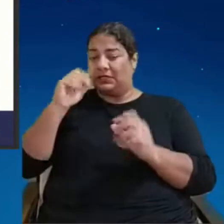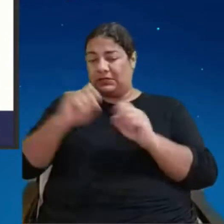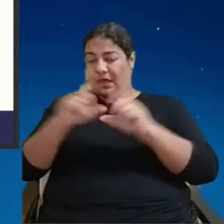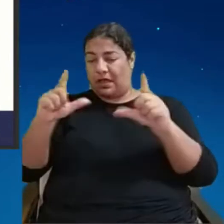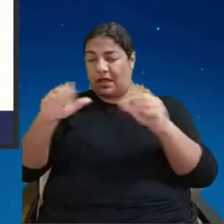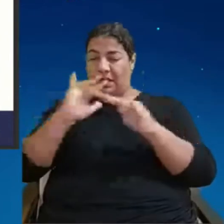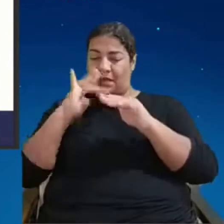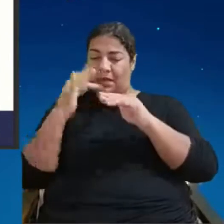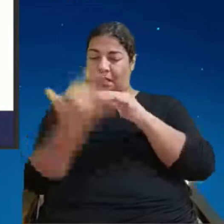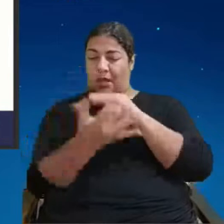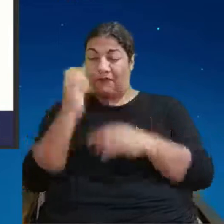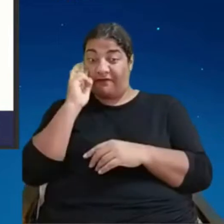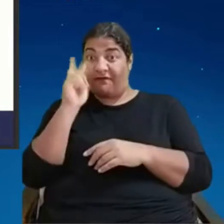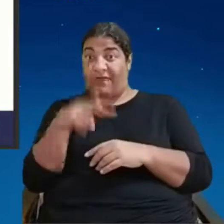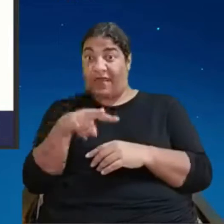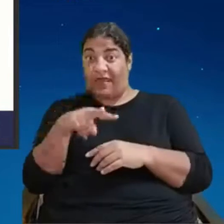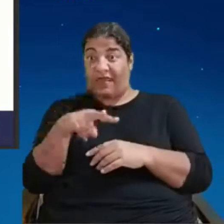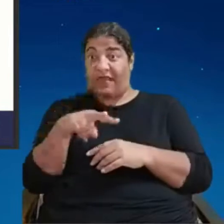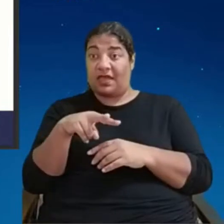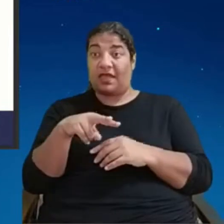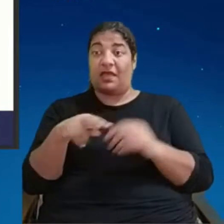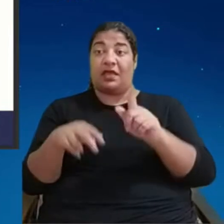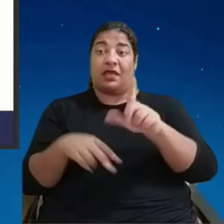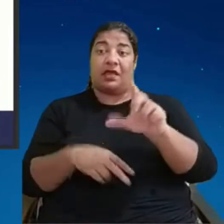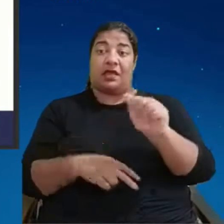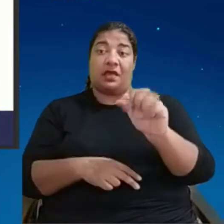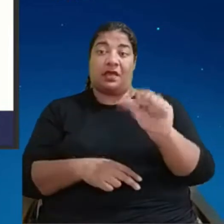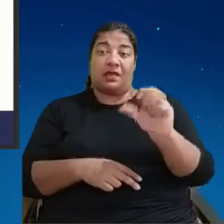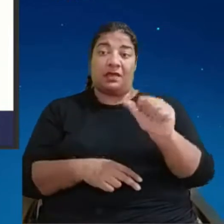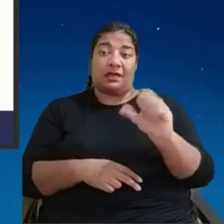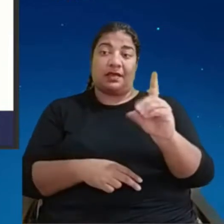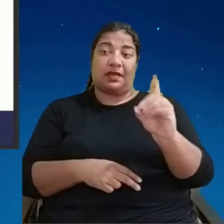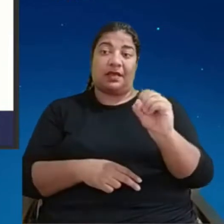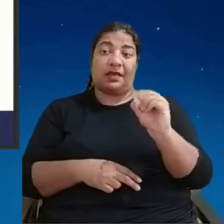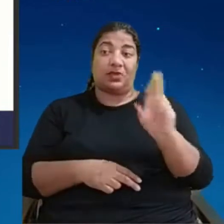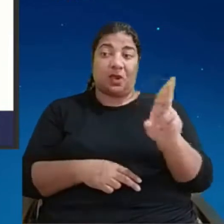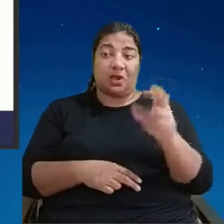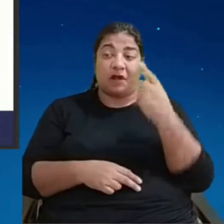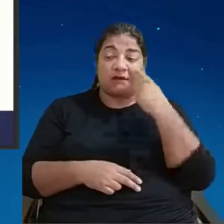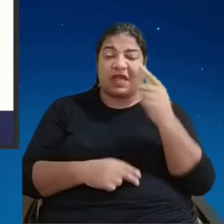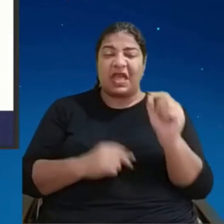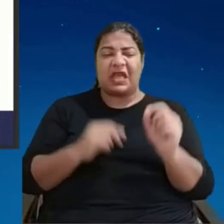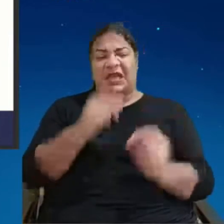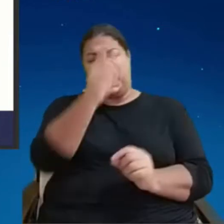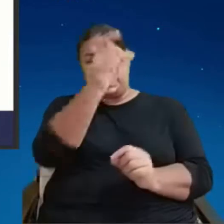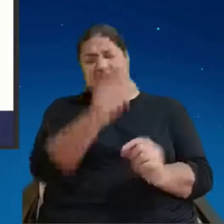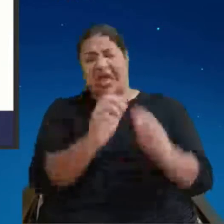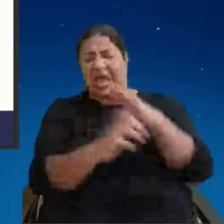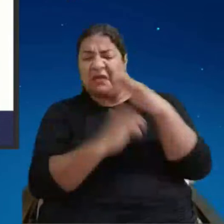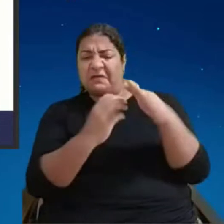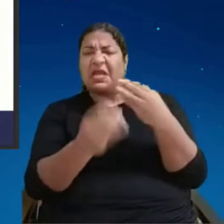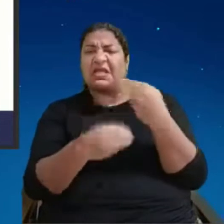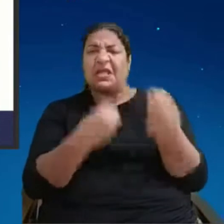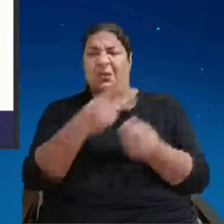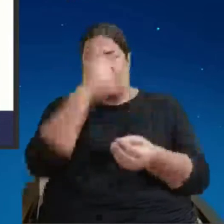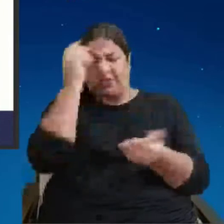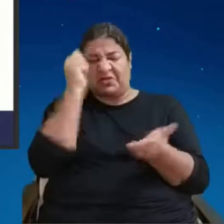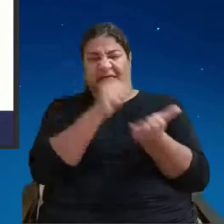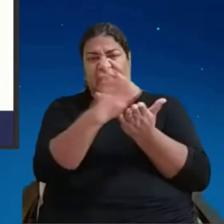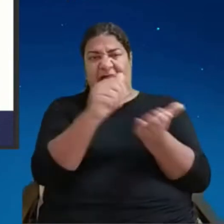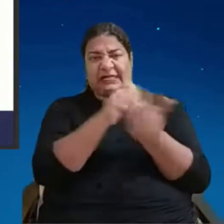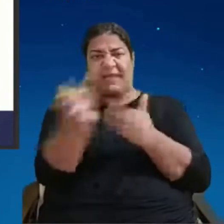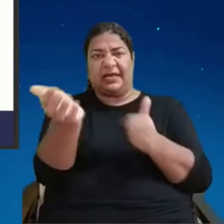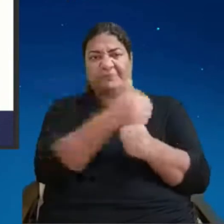antes, pelo Glassdoor. Eles olham para ver o que a gente faz. Essa empresa tem a rotatividade grande. E sabe quem publica no